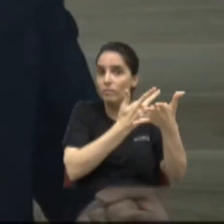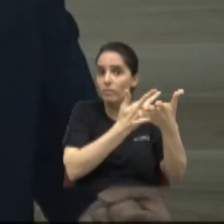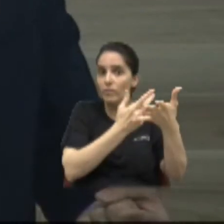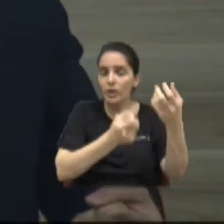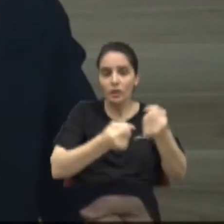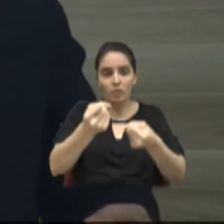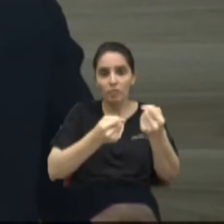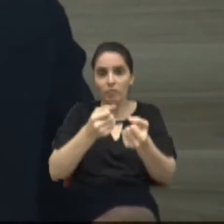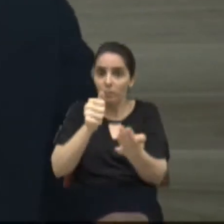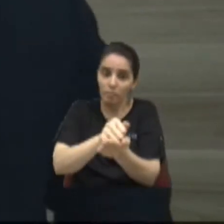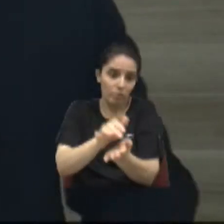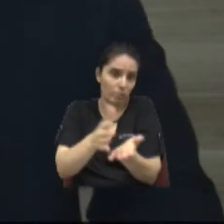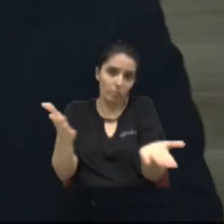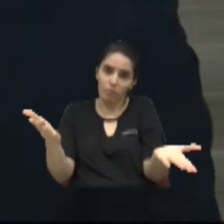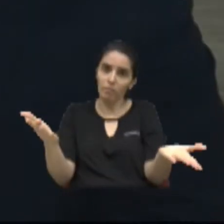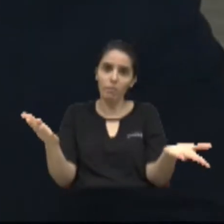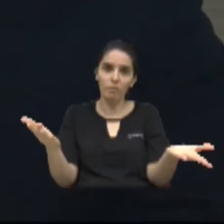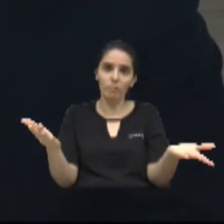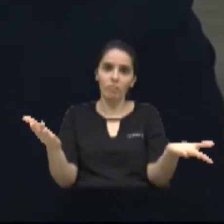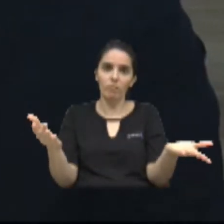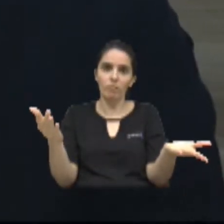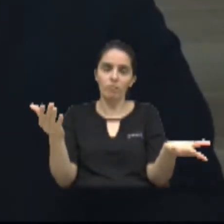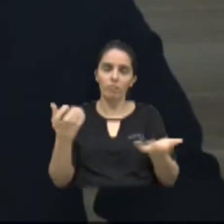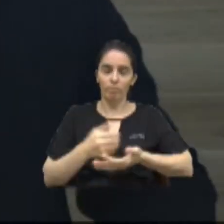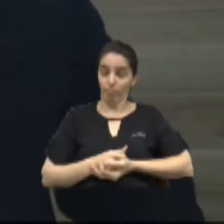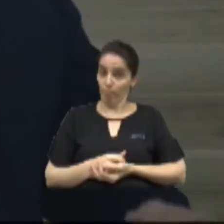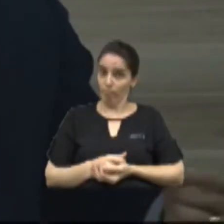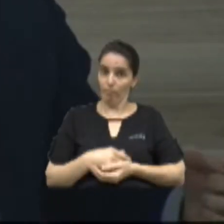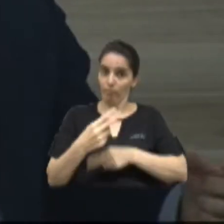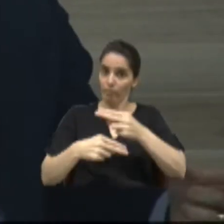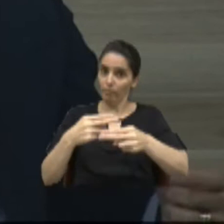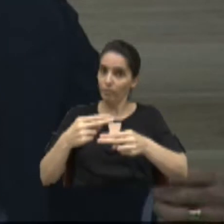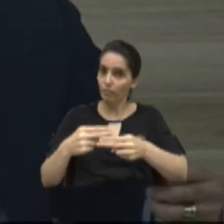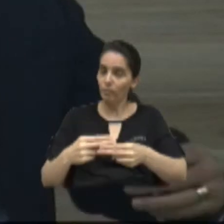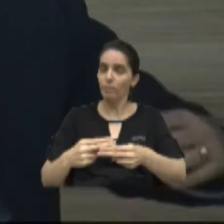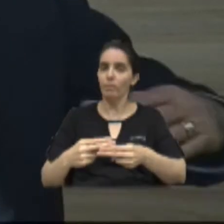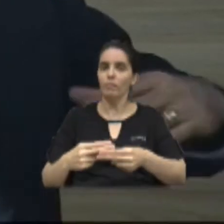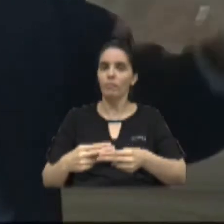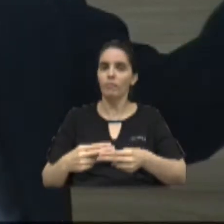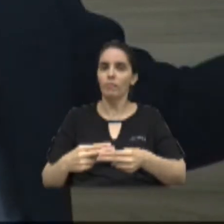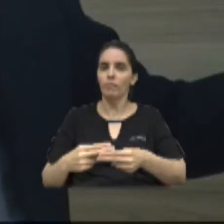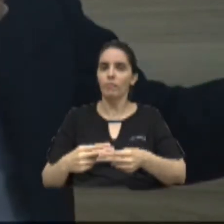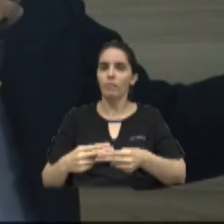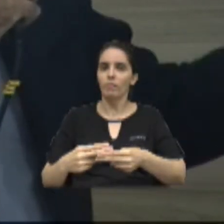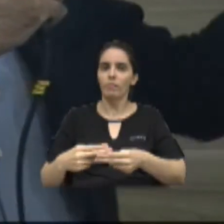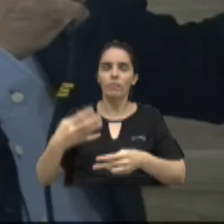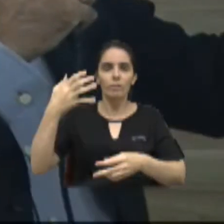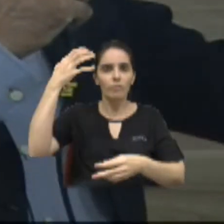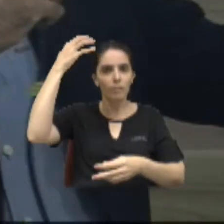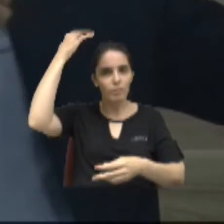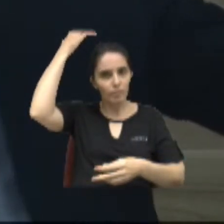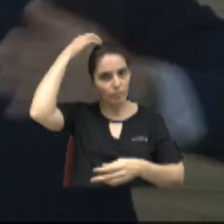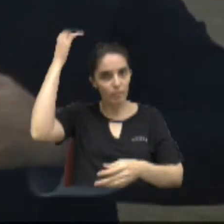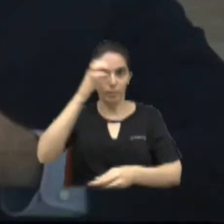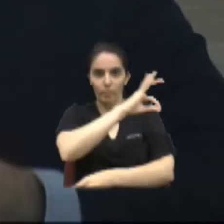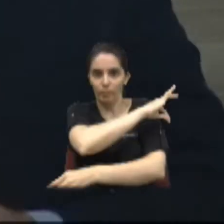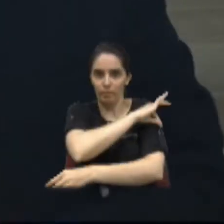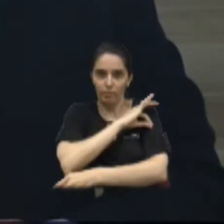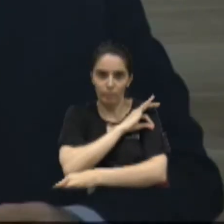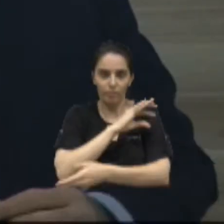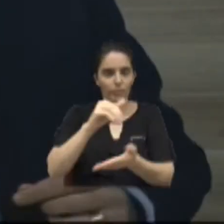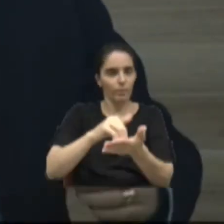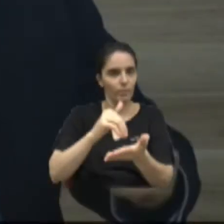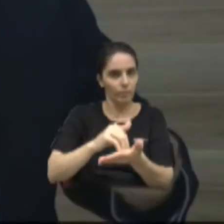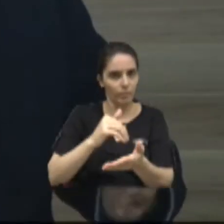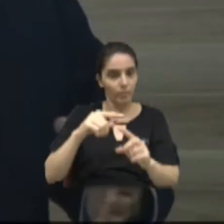à infração, né? Então, o intuito disso tudo não é culpar prefeito, secretário, mas